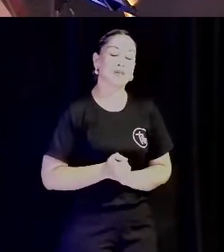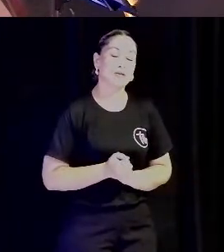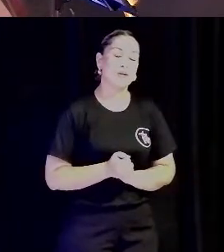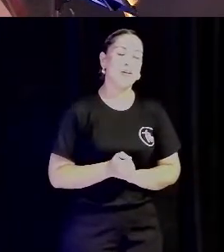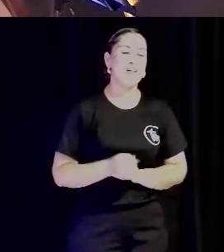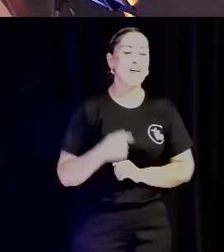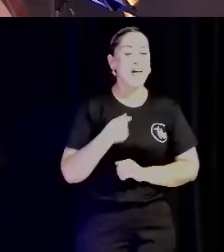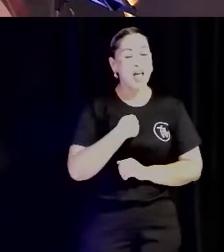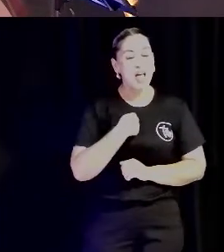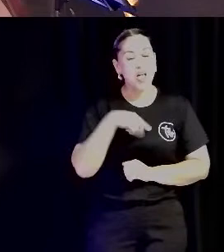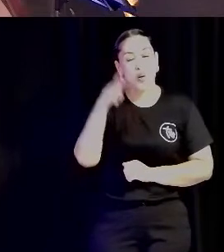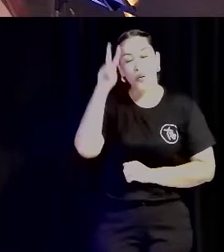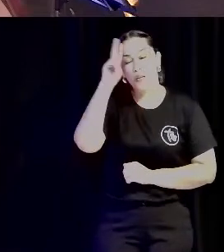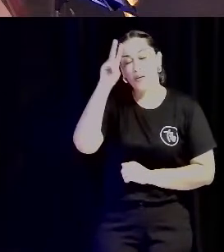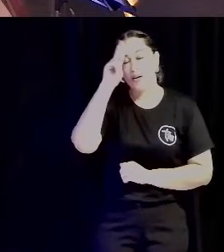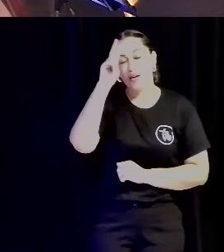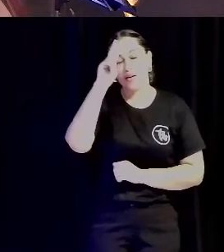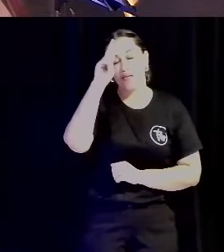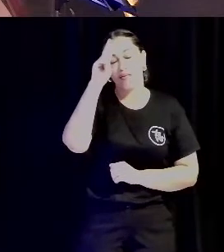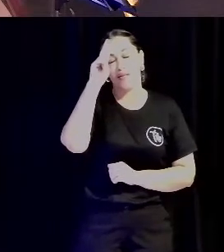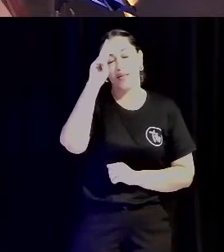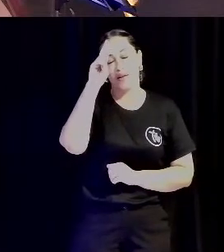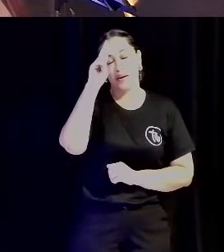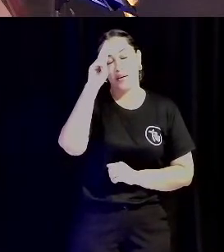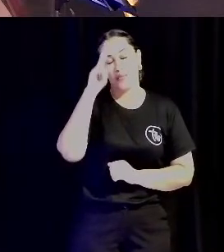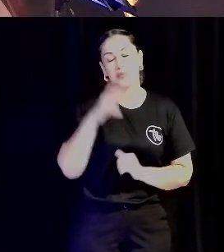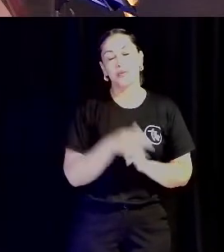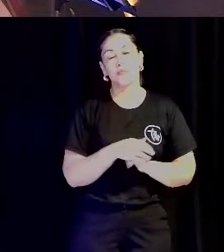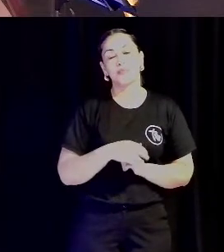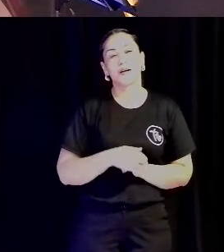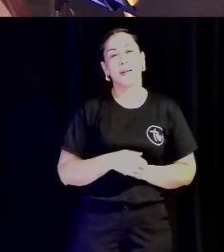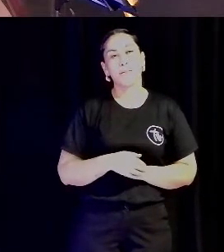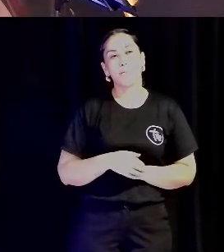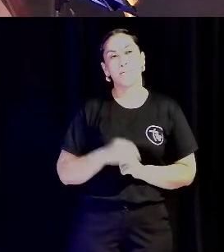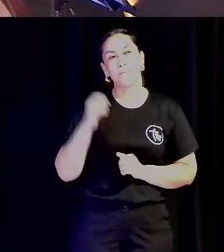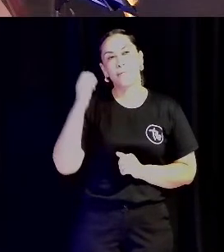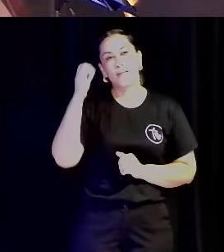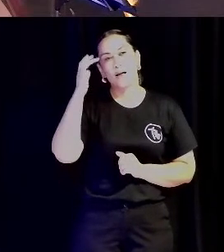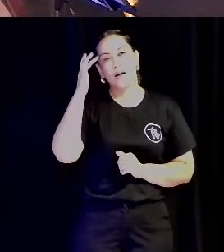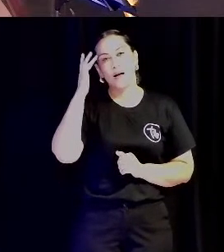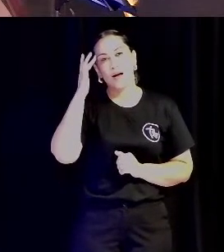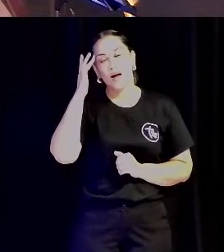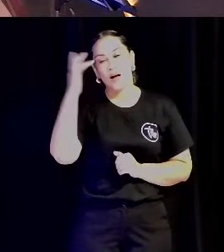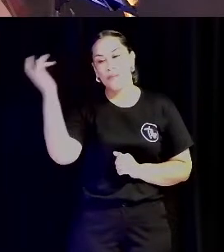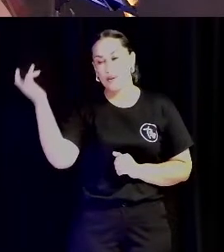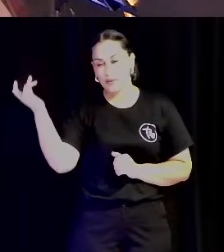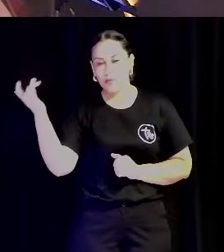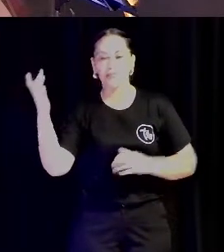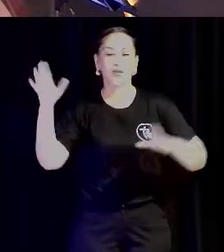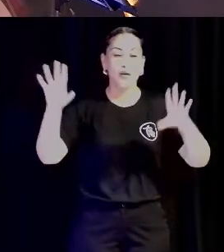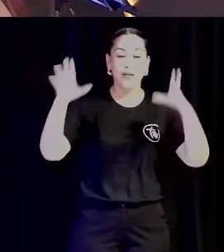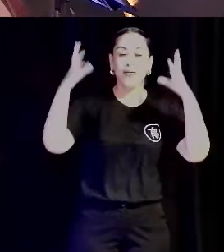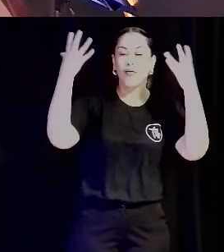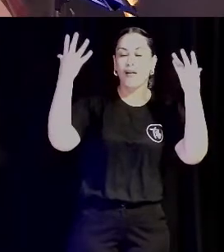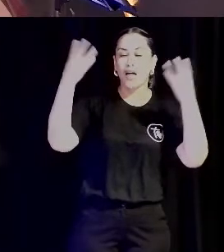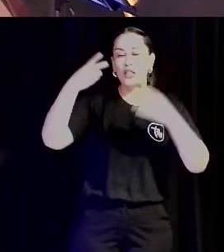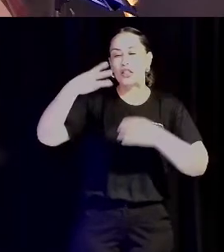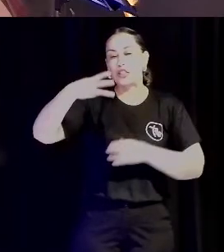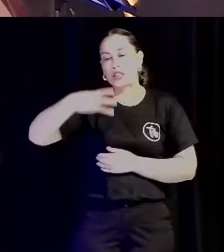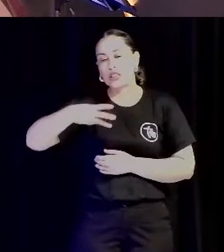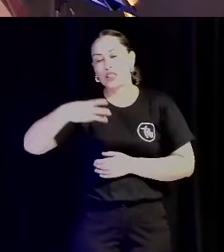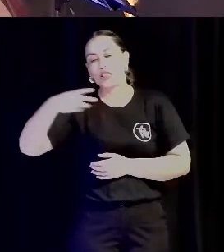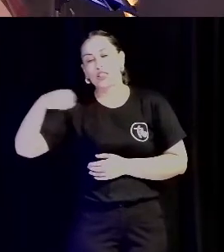amanhã eu comemoro 35 anos de ministério de pastoral, de ordenação ministério